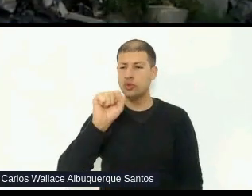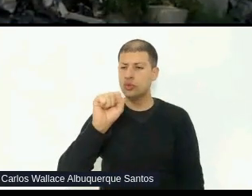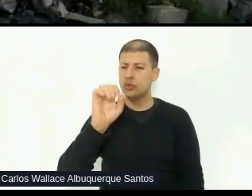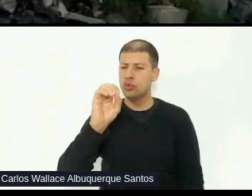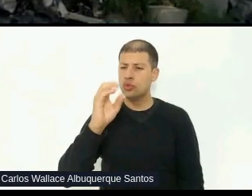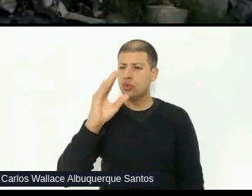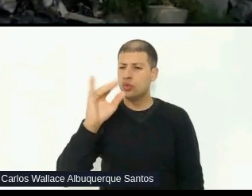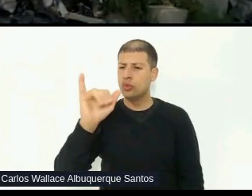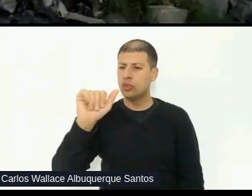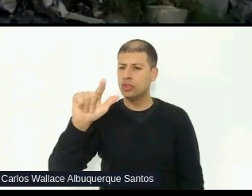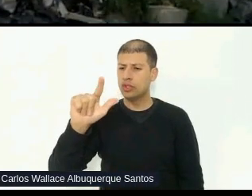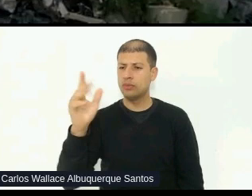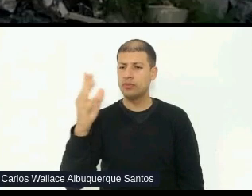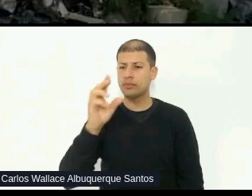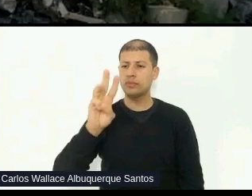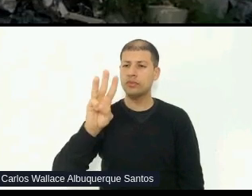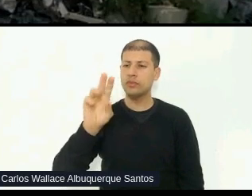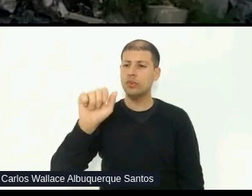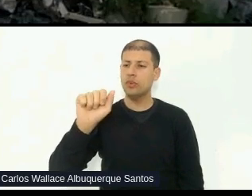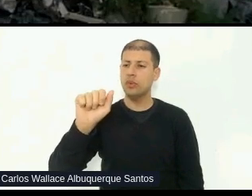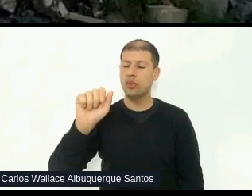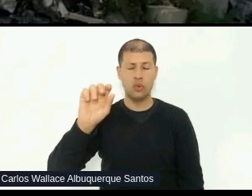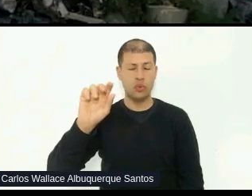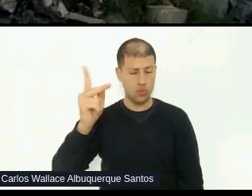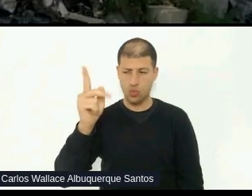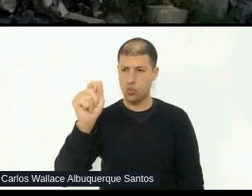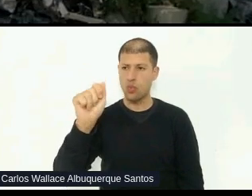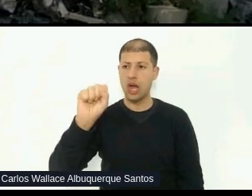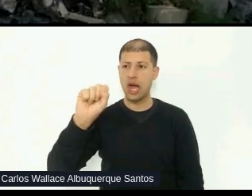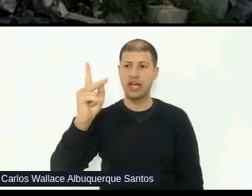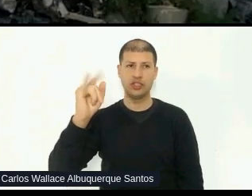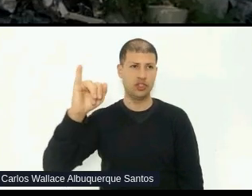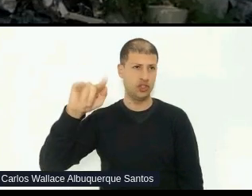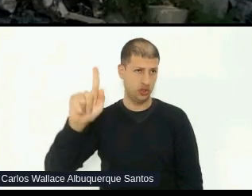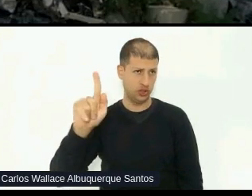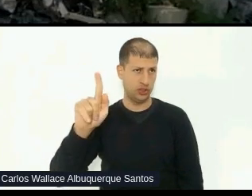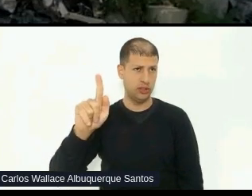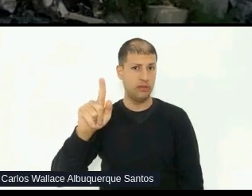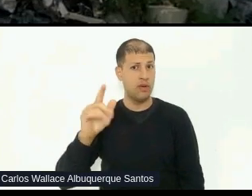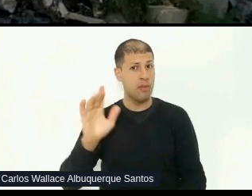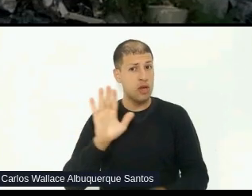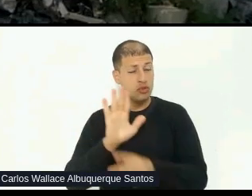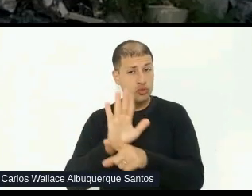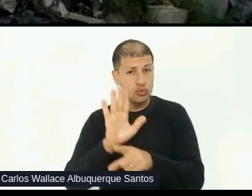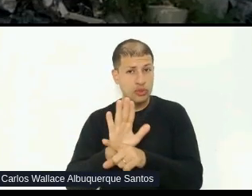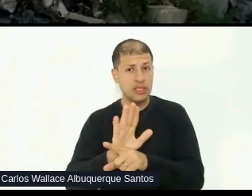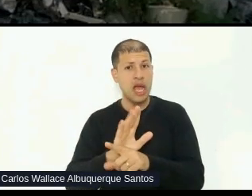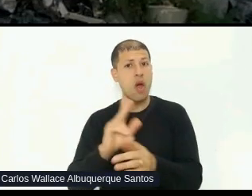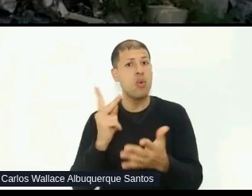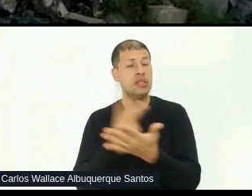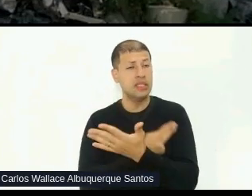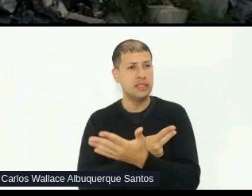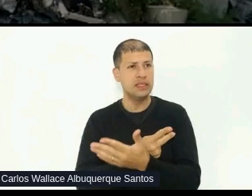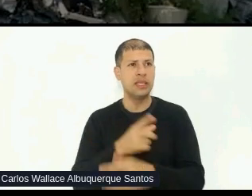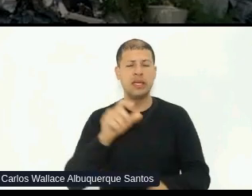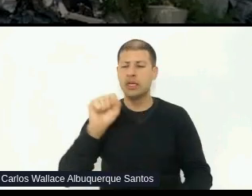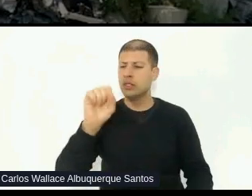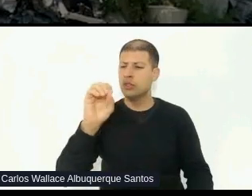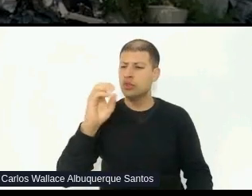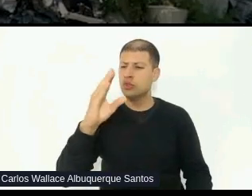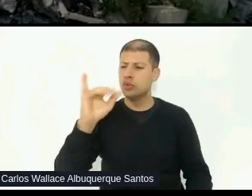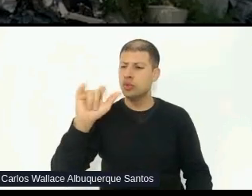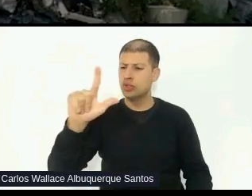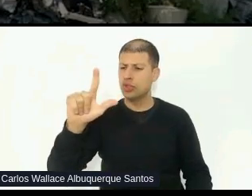Vamos divulgar o que a gente está fazendo, vamos fazer as coisas acontecerem. Social washing é uma prática extremamente